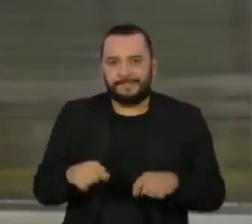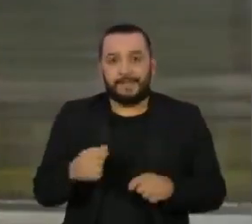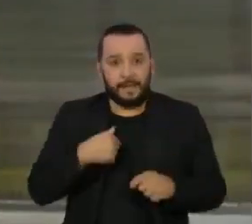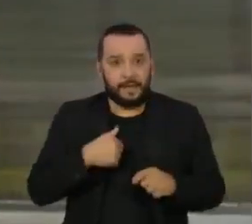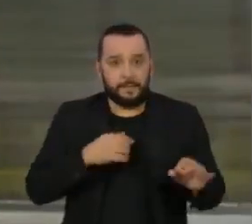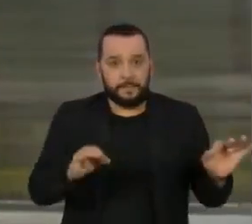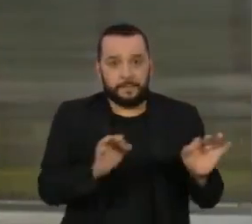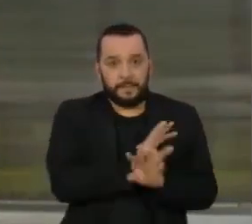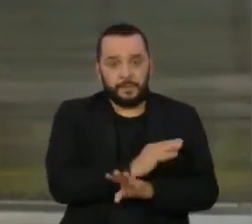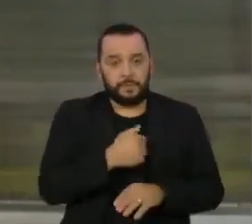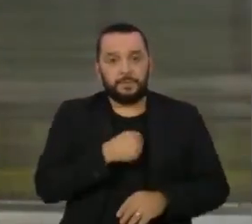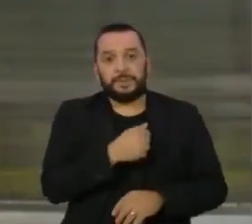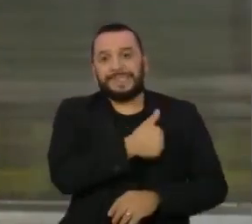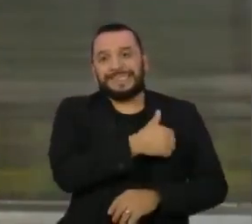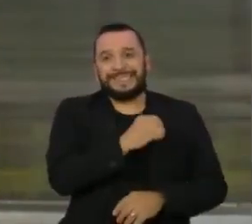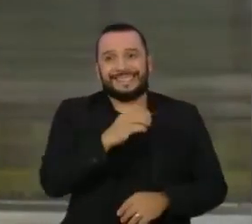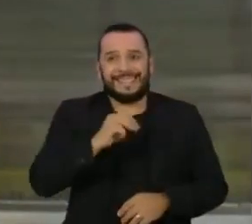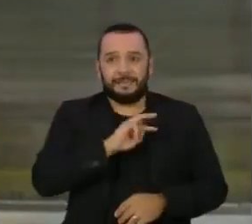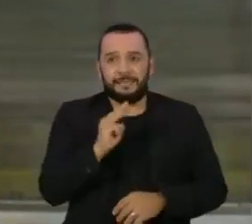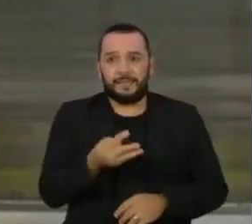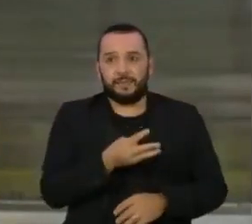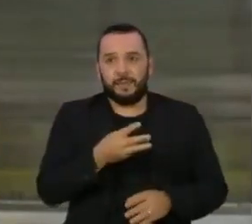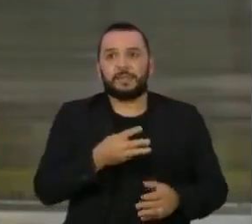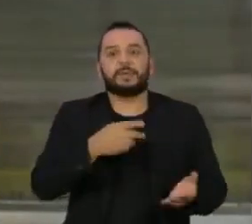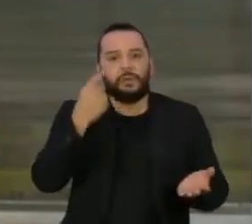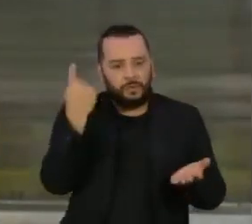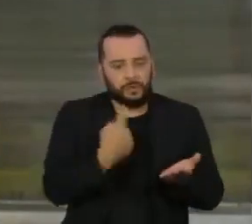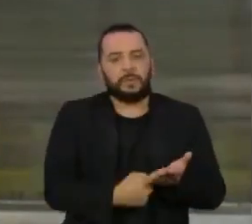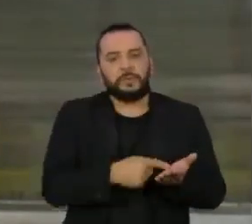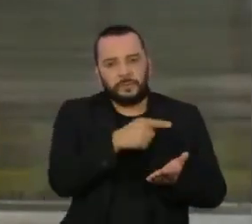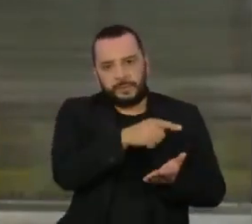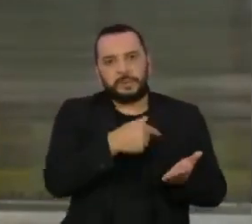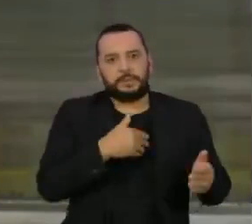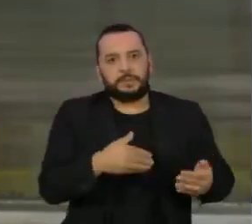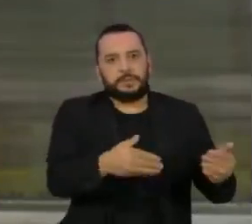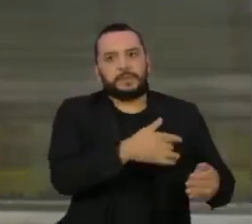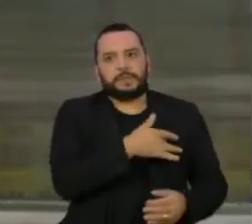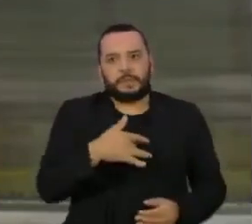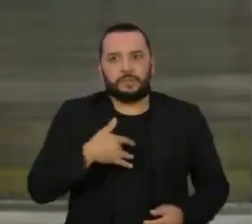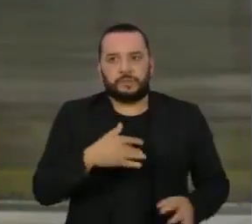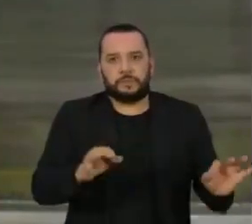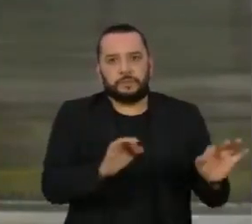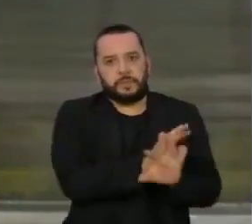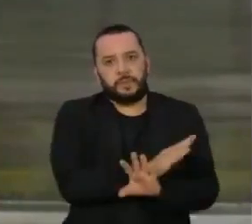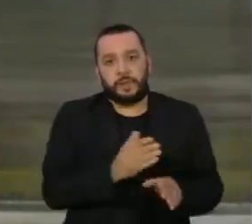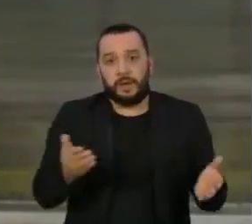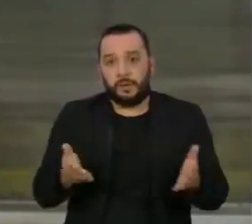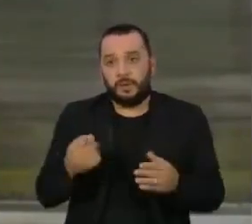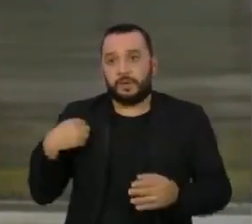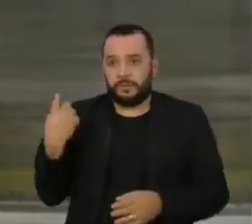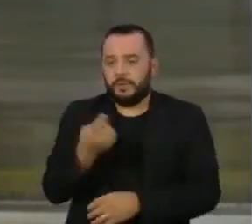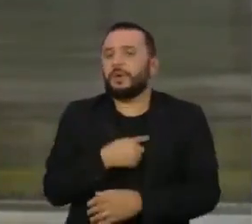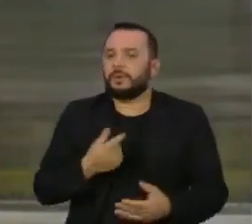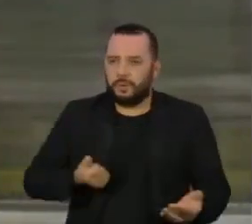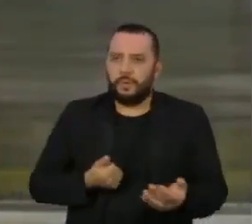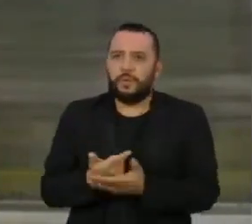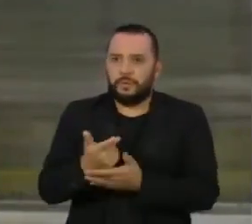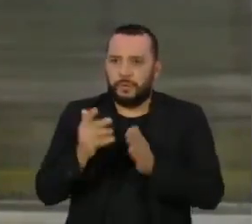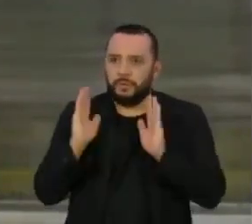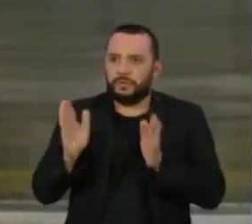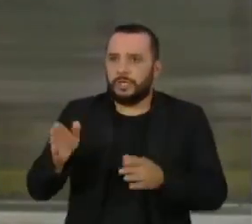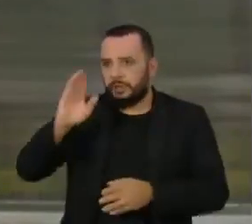os 100 milhões de doses comprometidos com o país. E já estamos fazendo isso a partir de agora. O governo de São Paulo